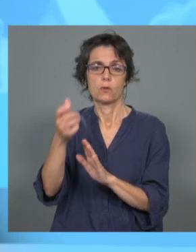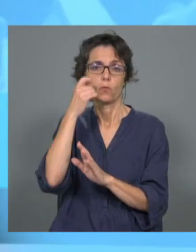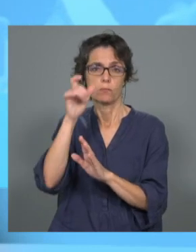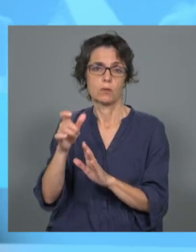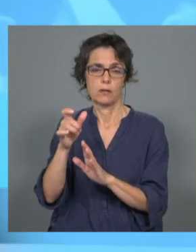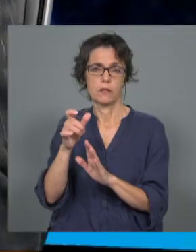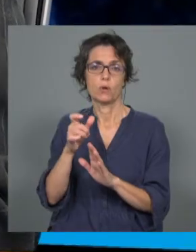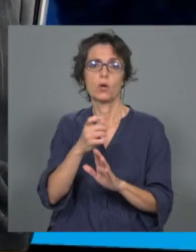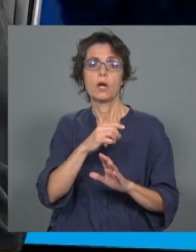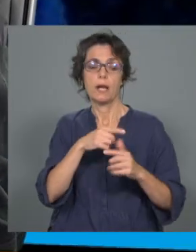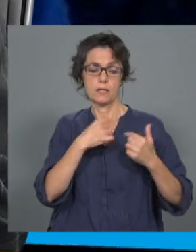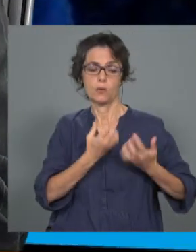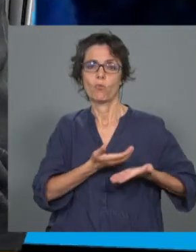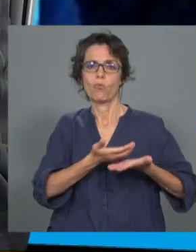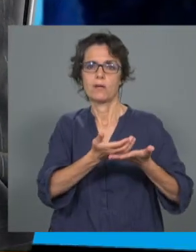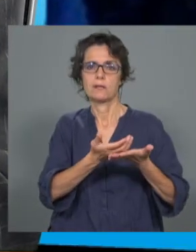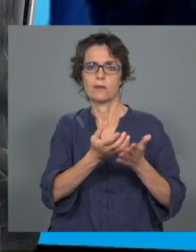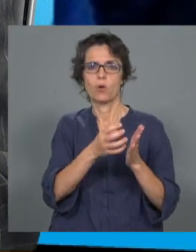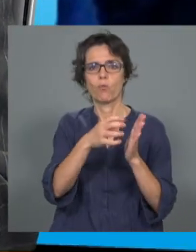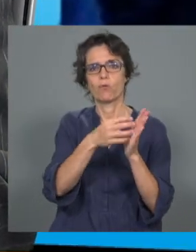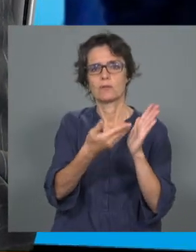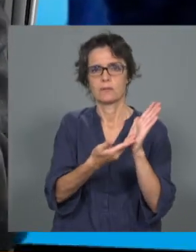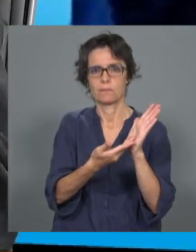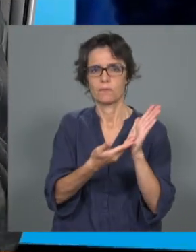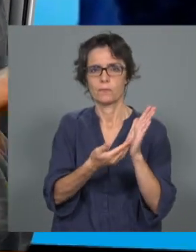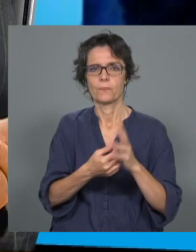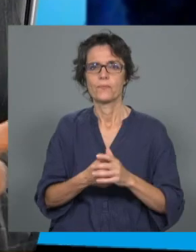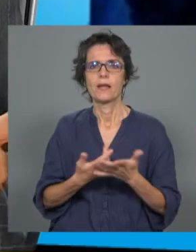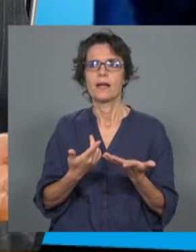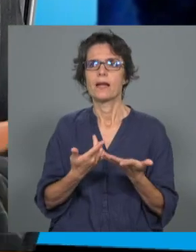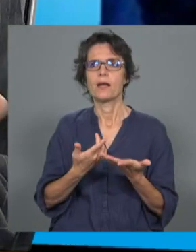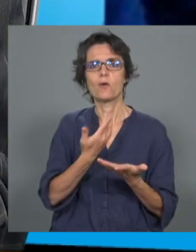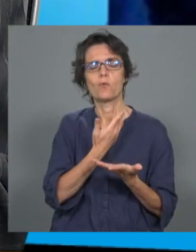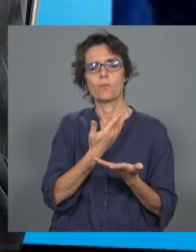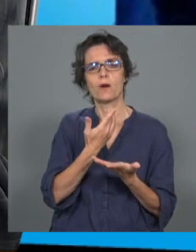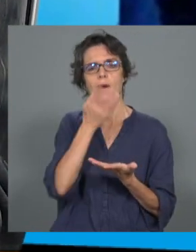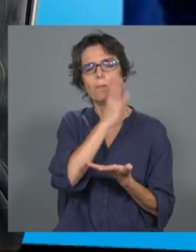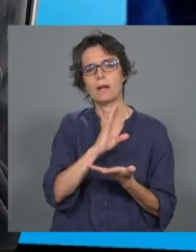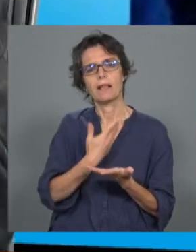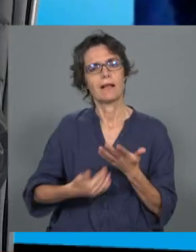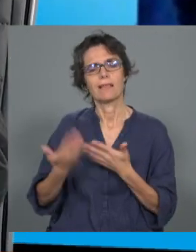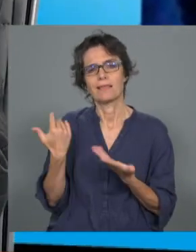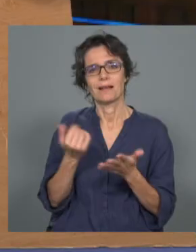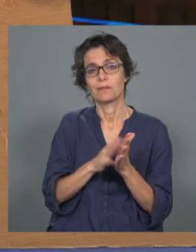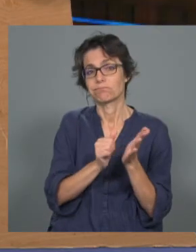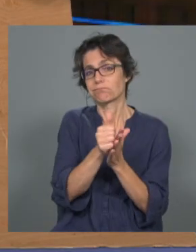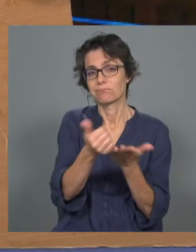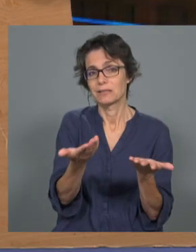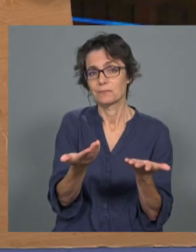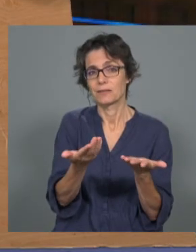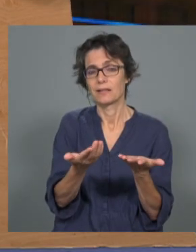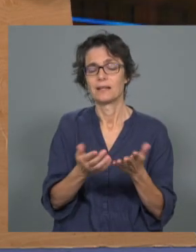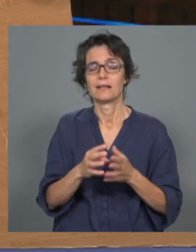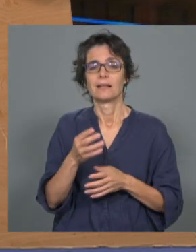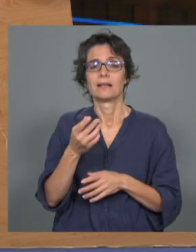que representa exatamente isso. É uma rica tradição bíblica, esta dimensão do coração. Não é apenas